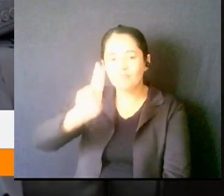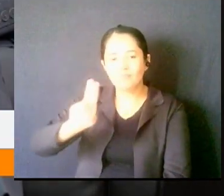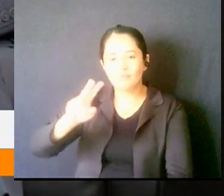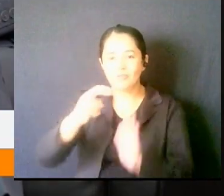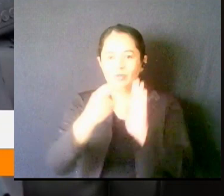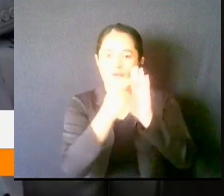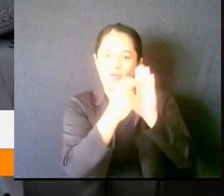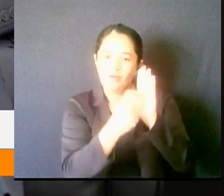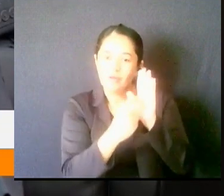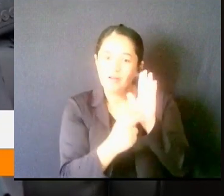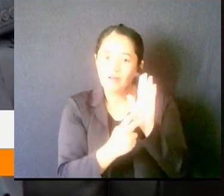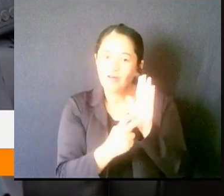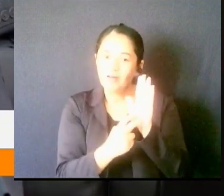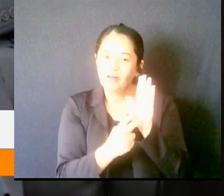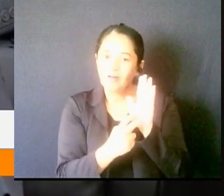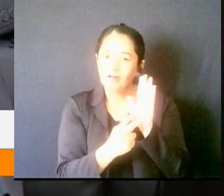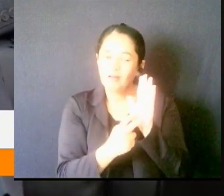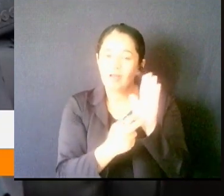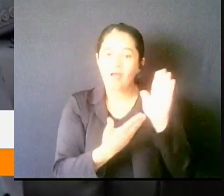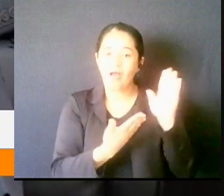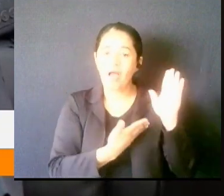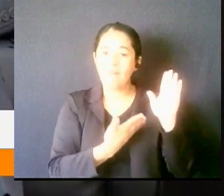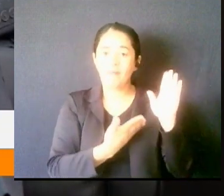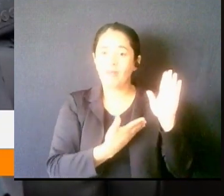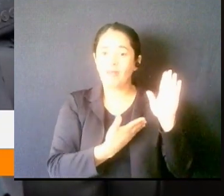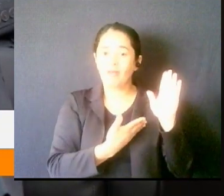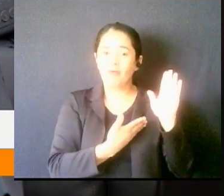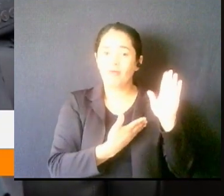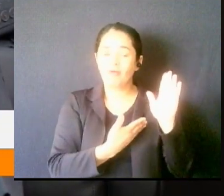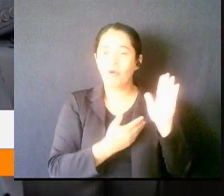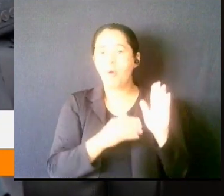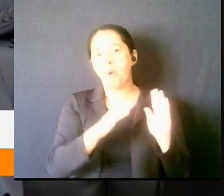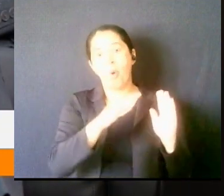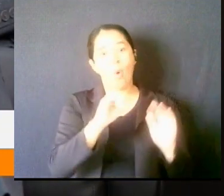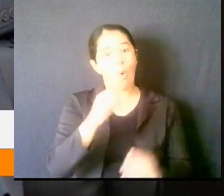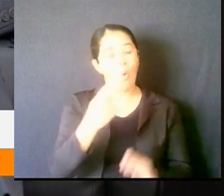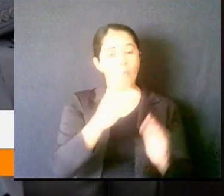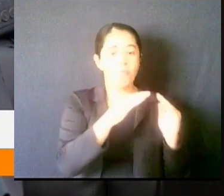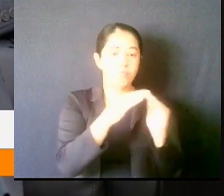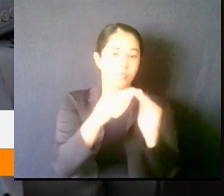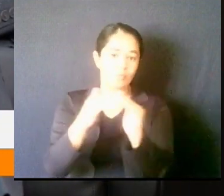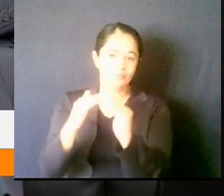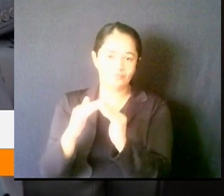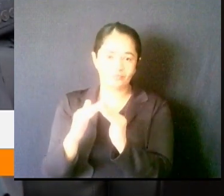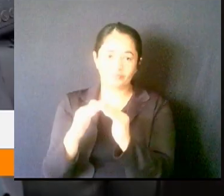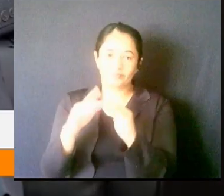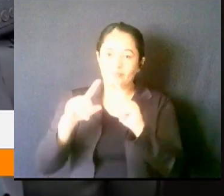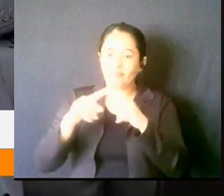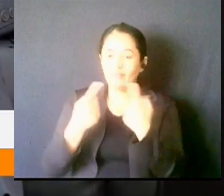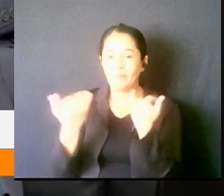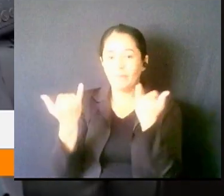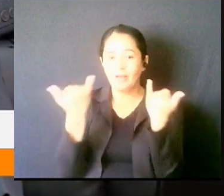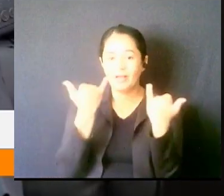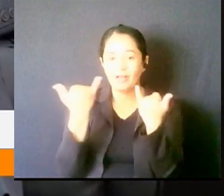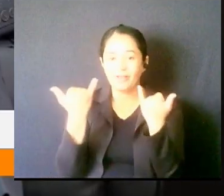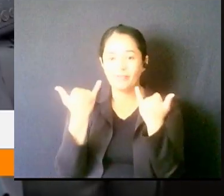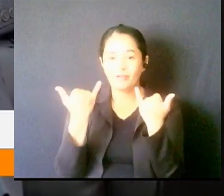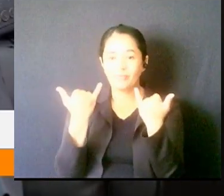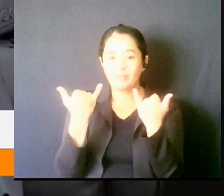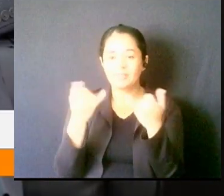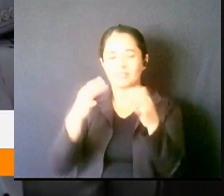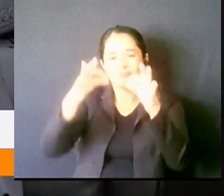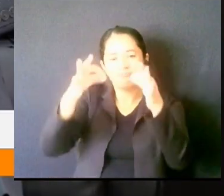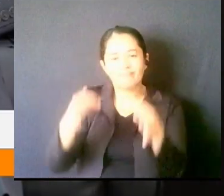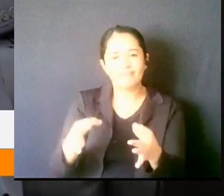com amigos, ou com uma vizinha, ou com alguém, e não recebem a informação correta. Então,